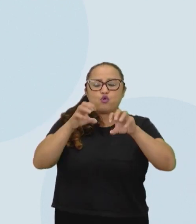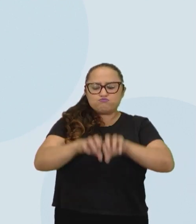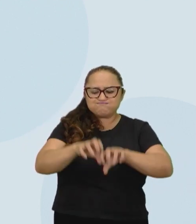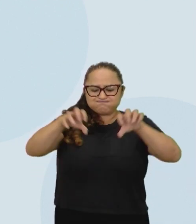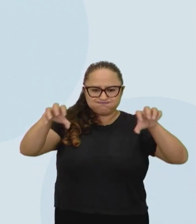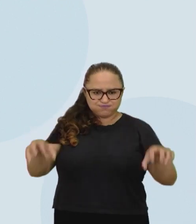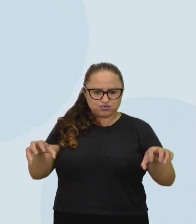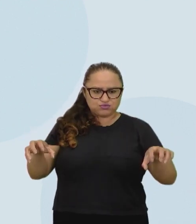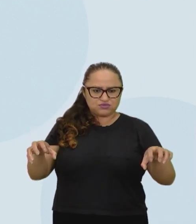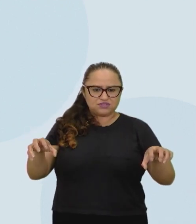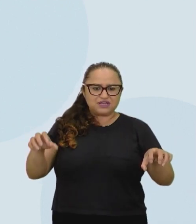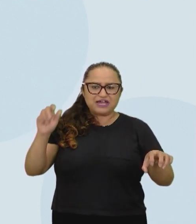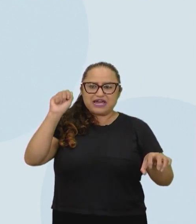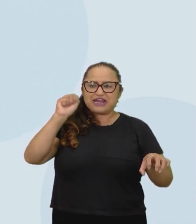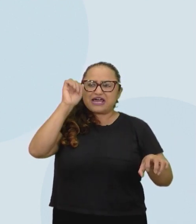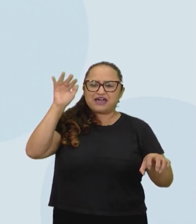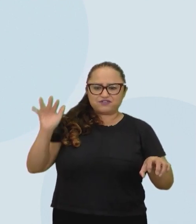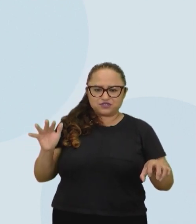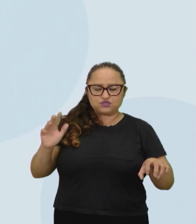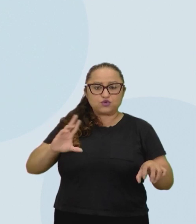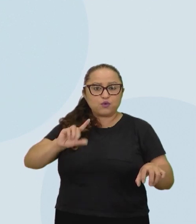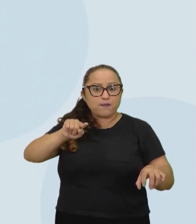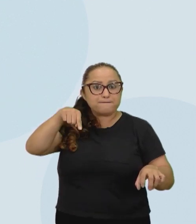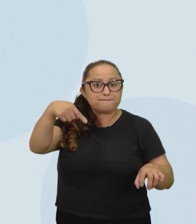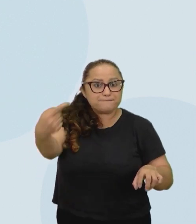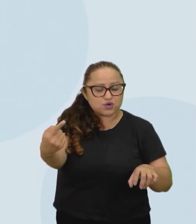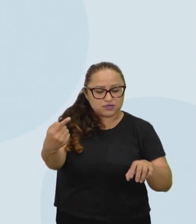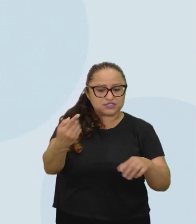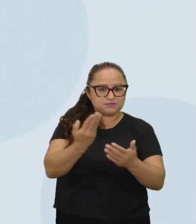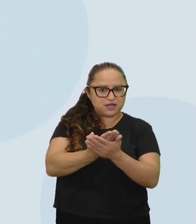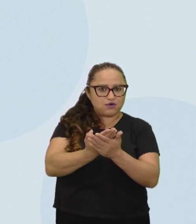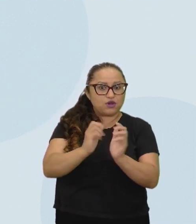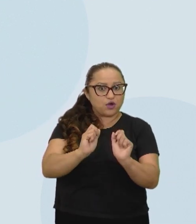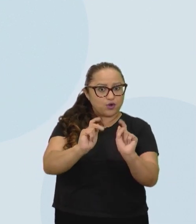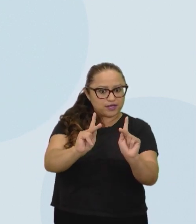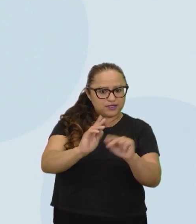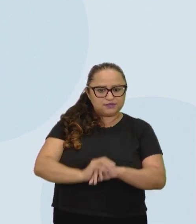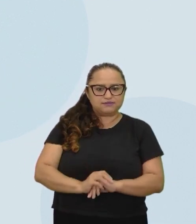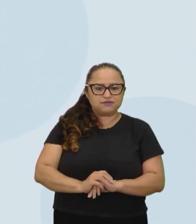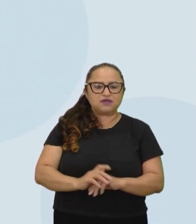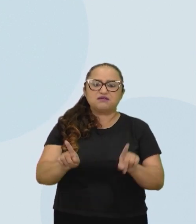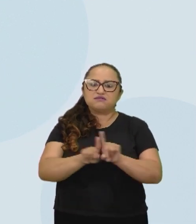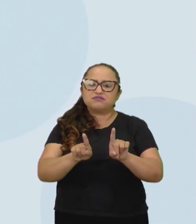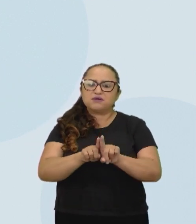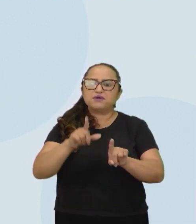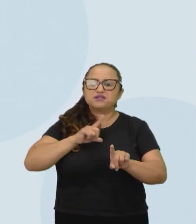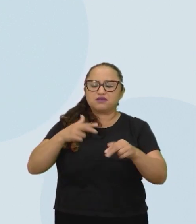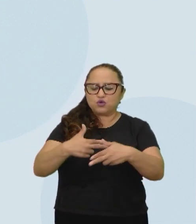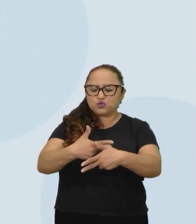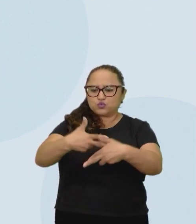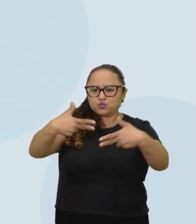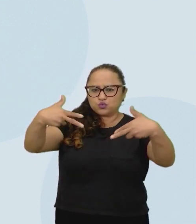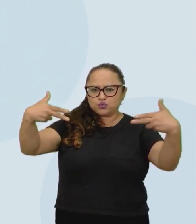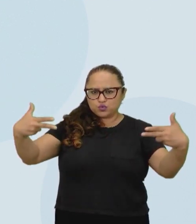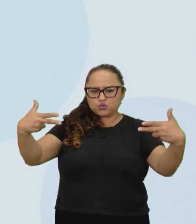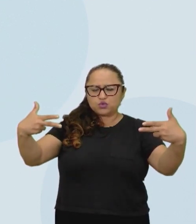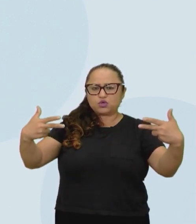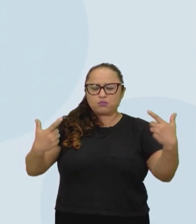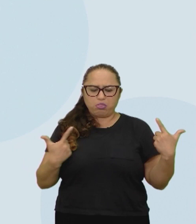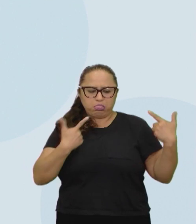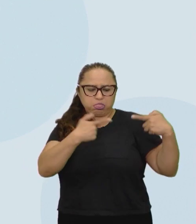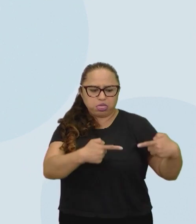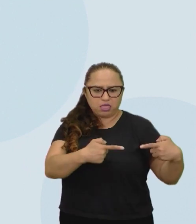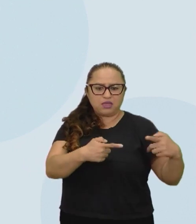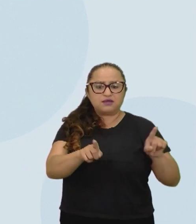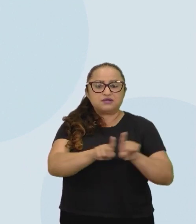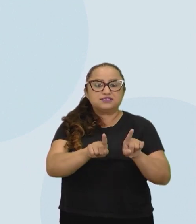Sul. Isso aqui estará na próxima aula, está bem? Bem como as disputas entre etnias e o papel de Mahatma